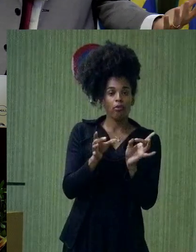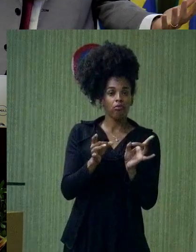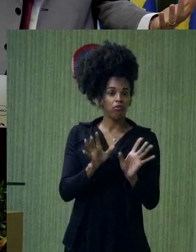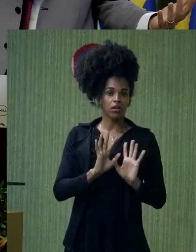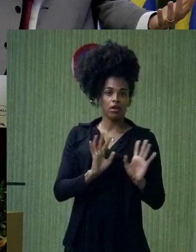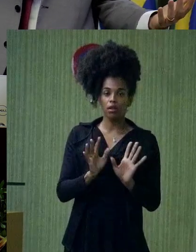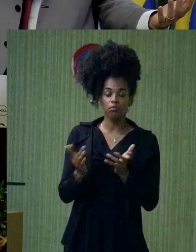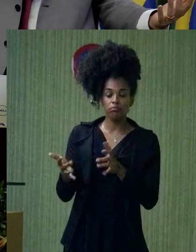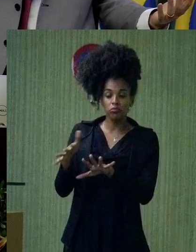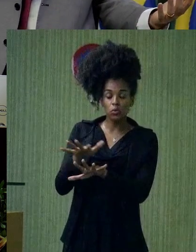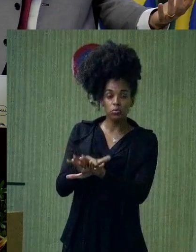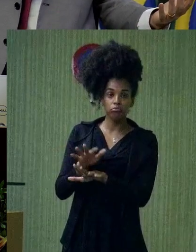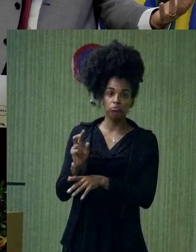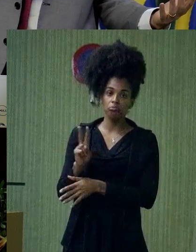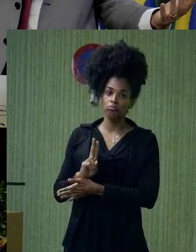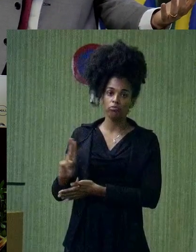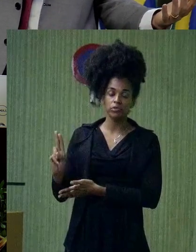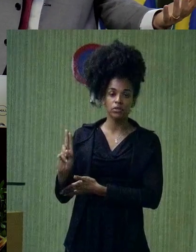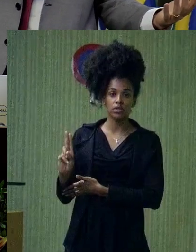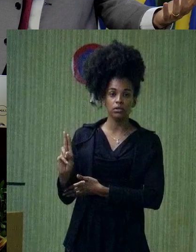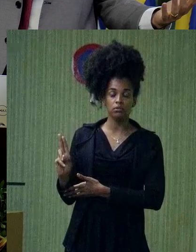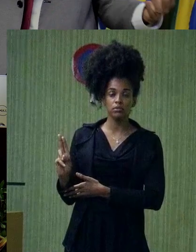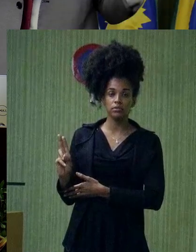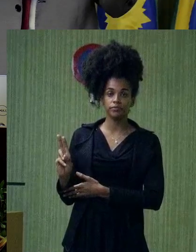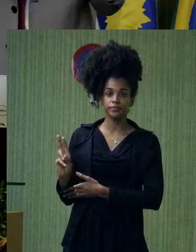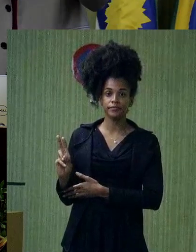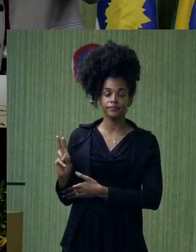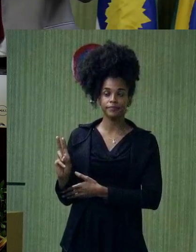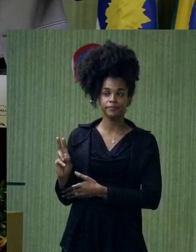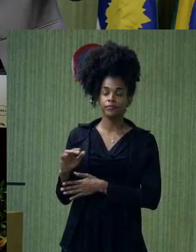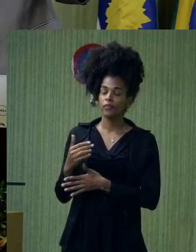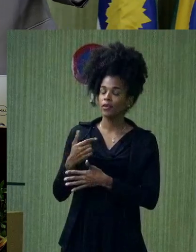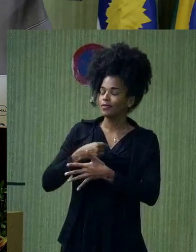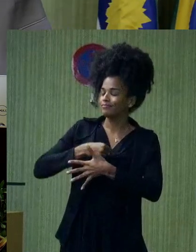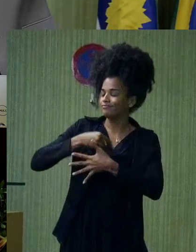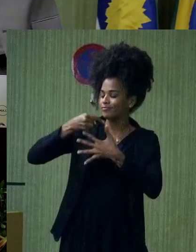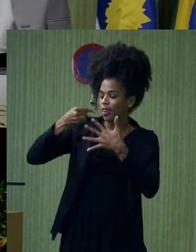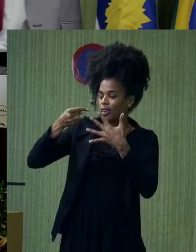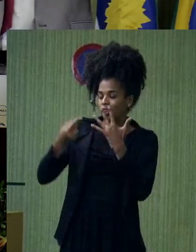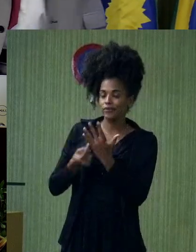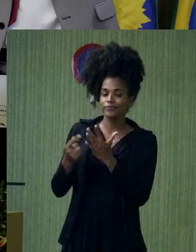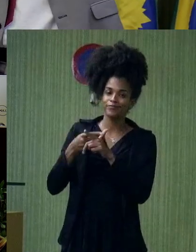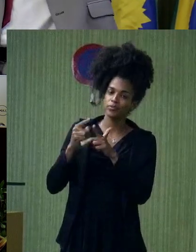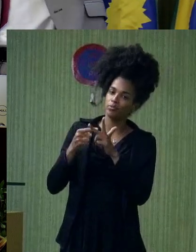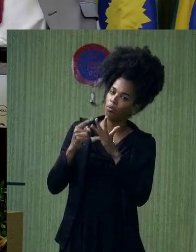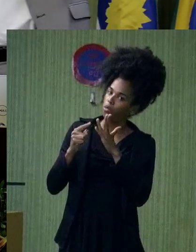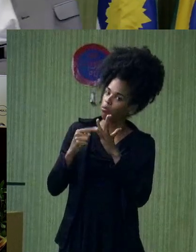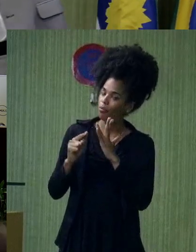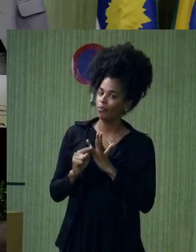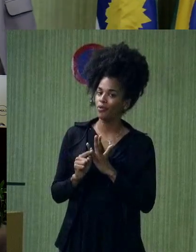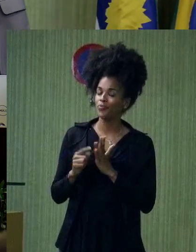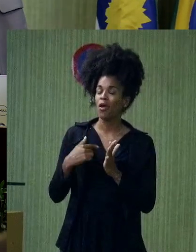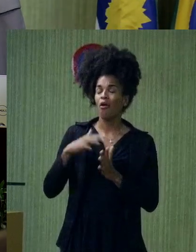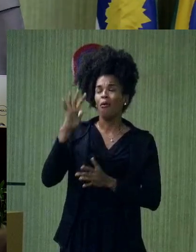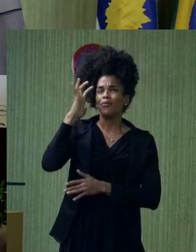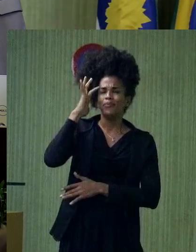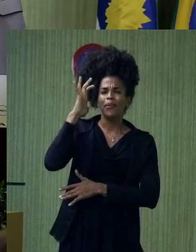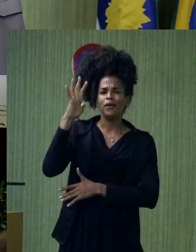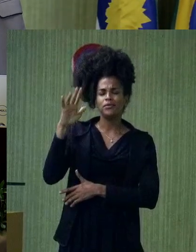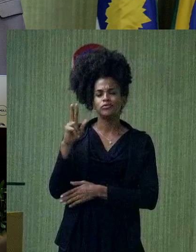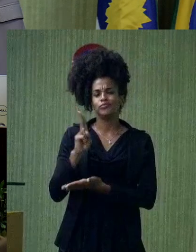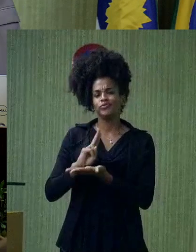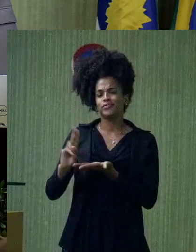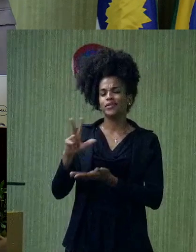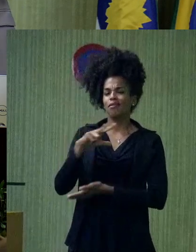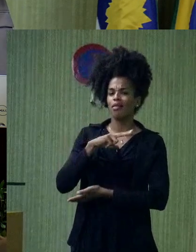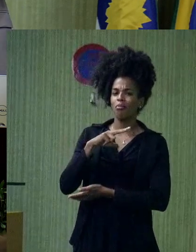na universidade né para outros problemas que surgem vejam um imagina universidade particular a pessoa entra